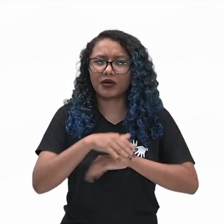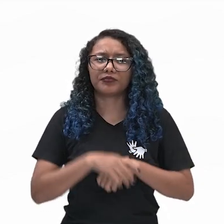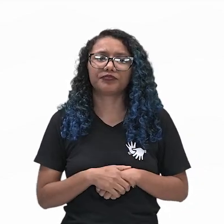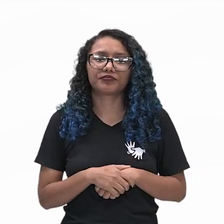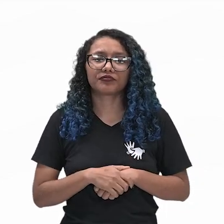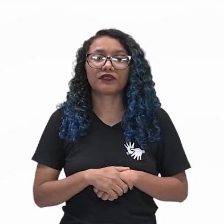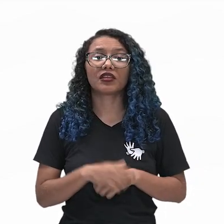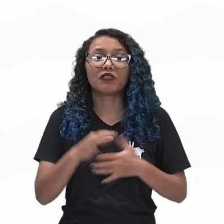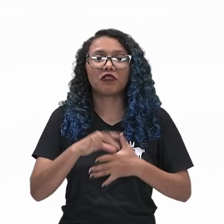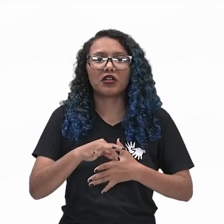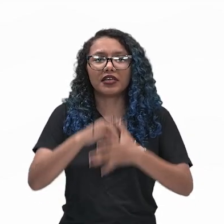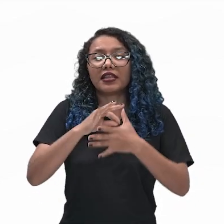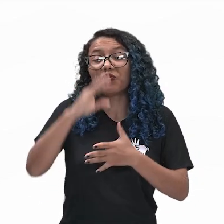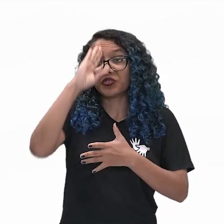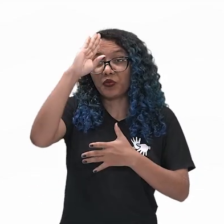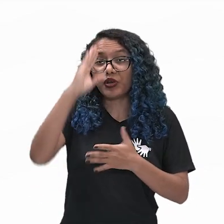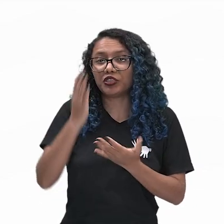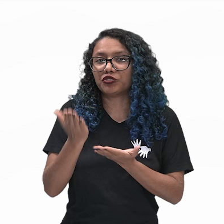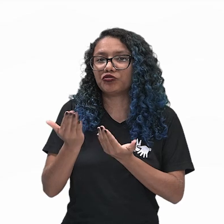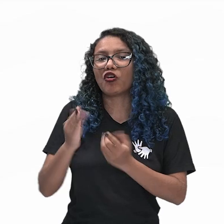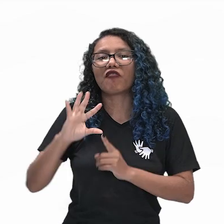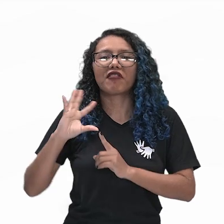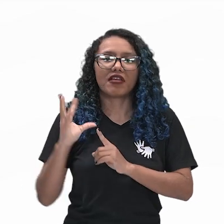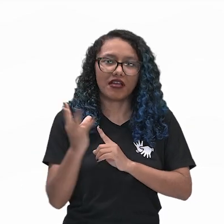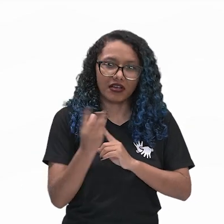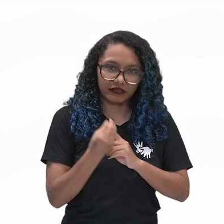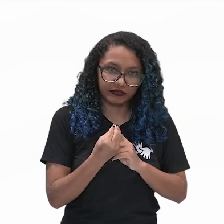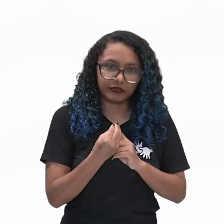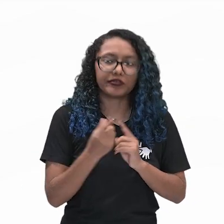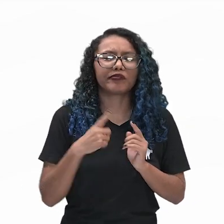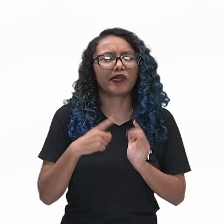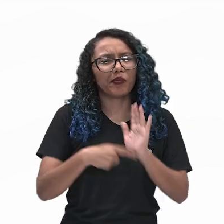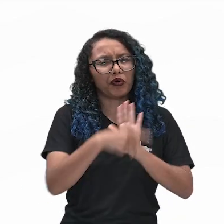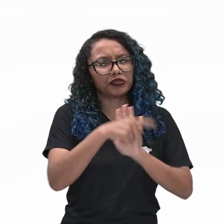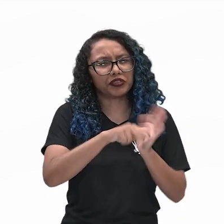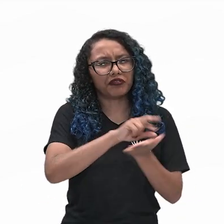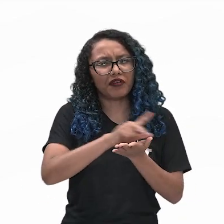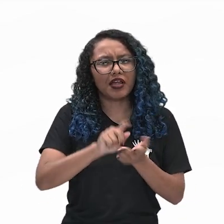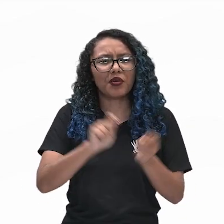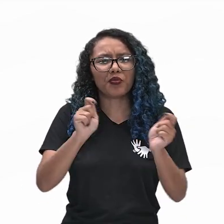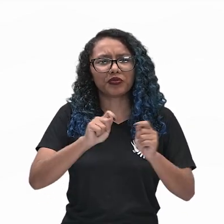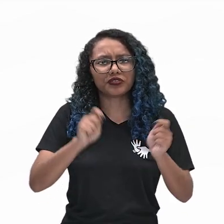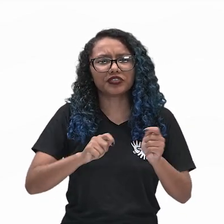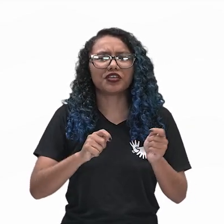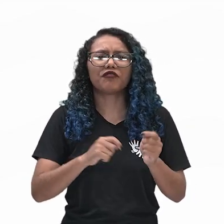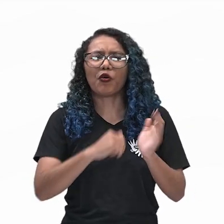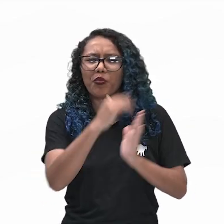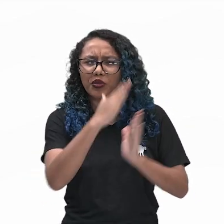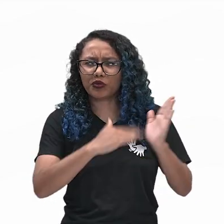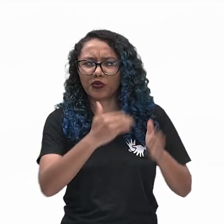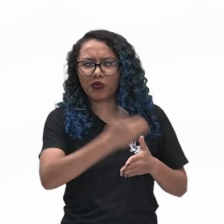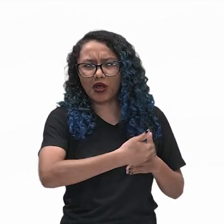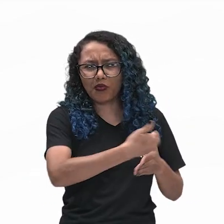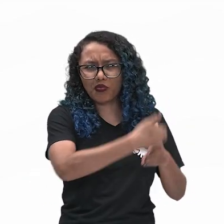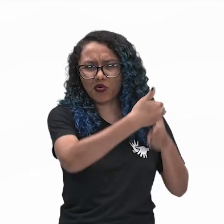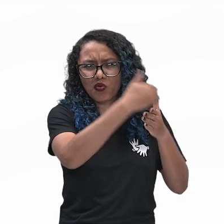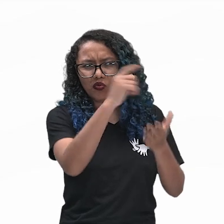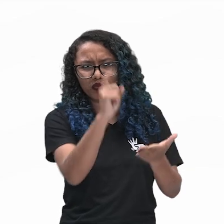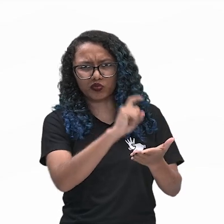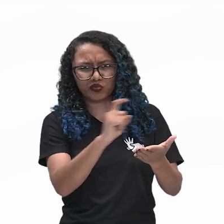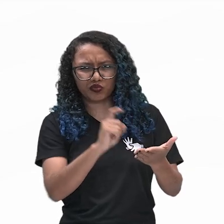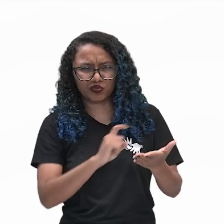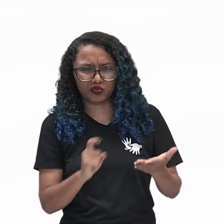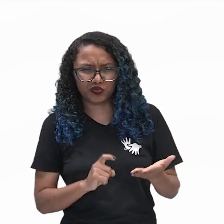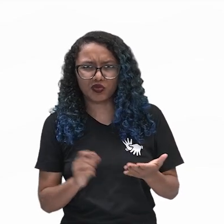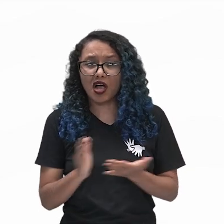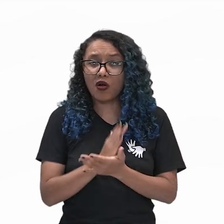liderados por jovens artistas. Esses projetos podem envolver pinturas murais, grafites, instalações